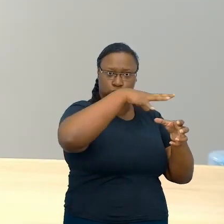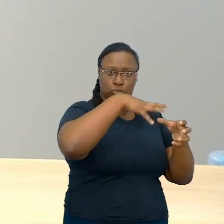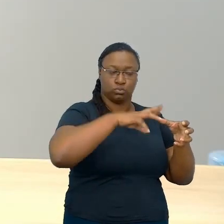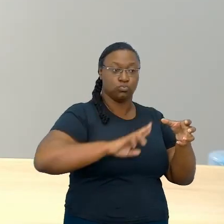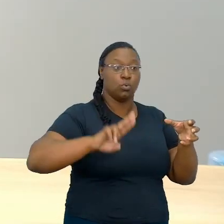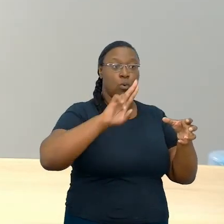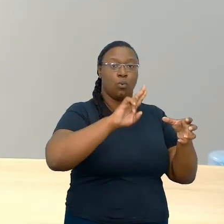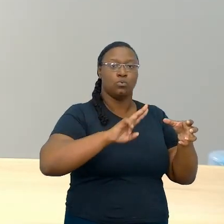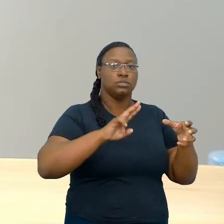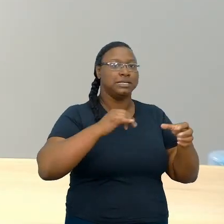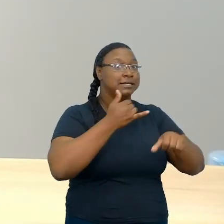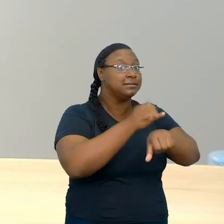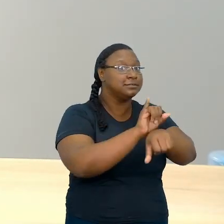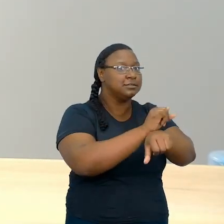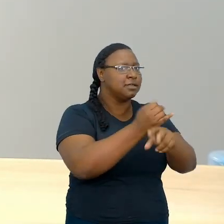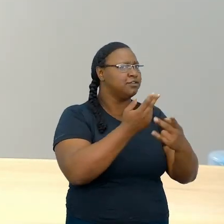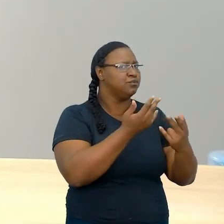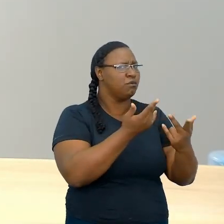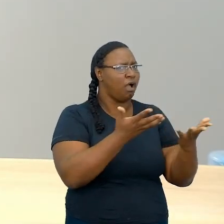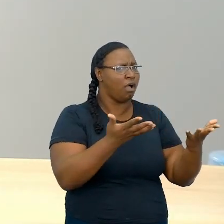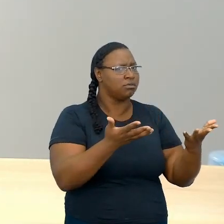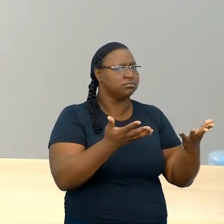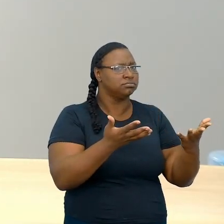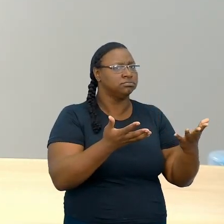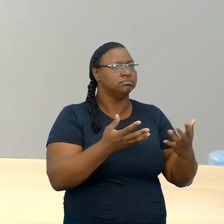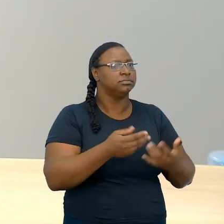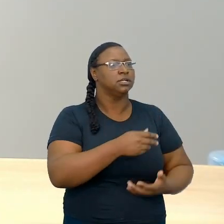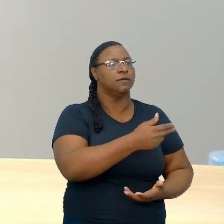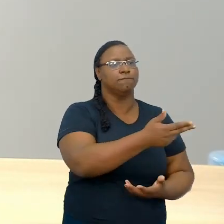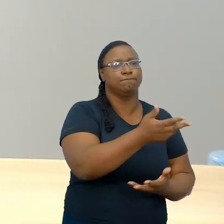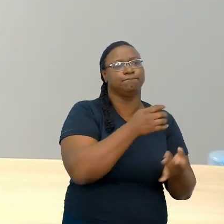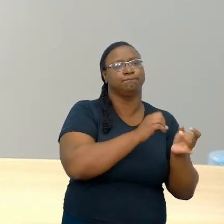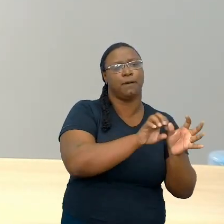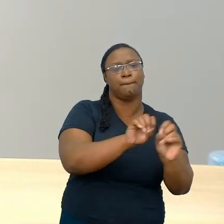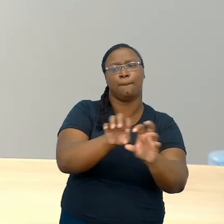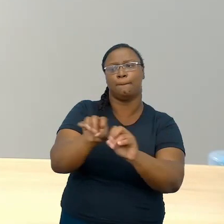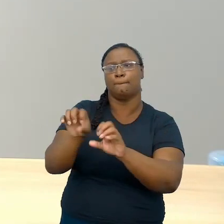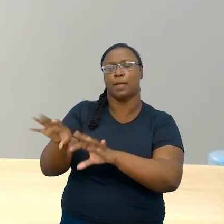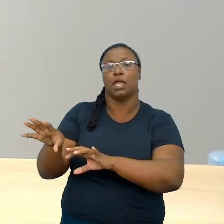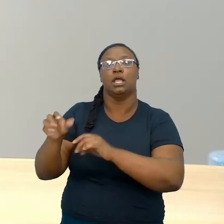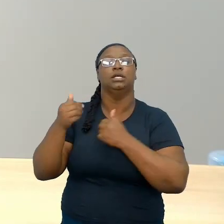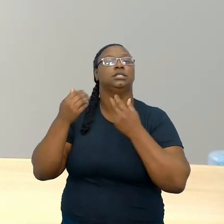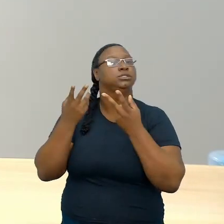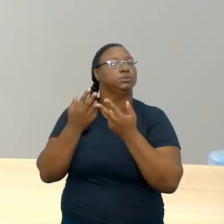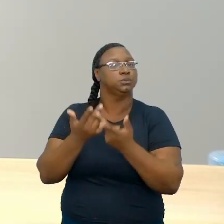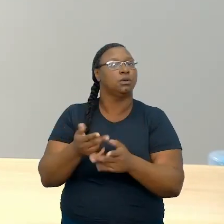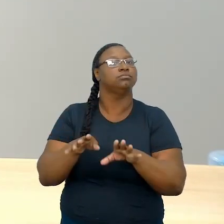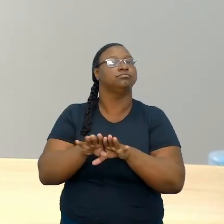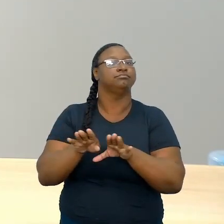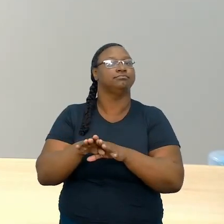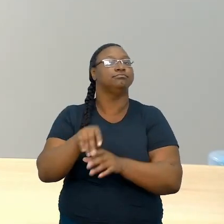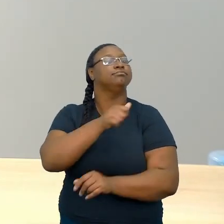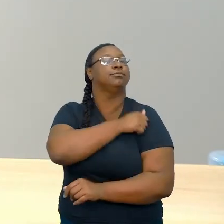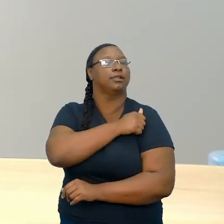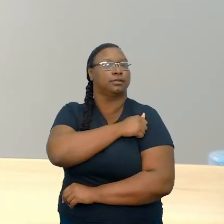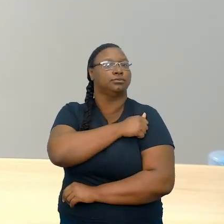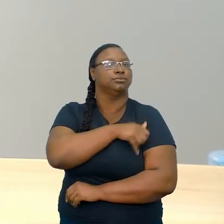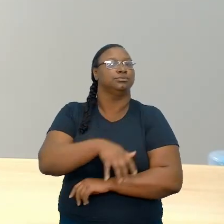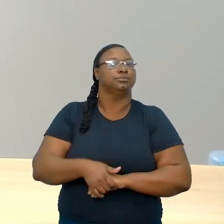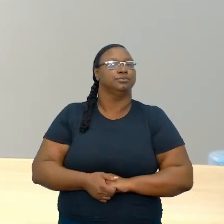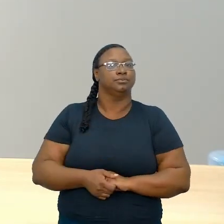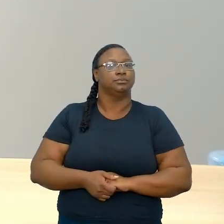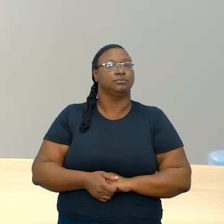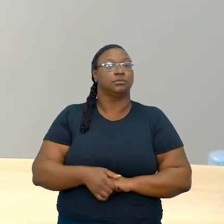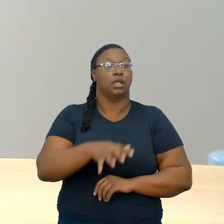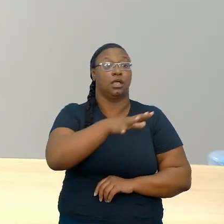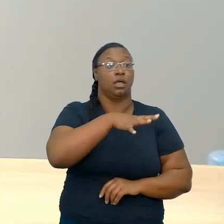estratégia para que a metodologia seja utilizada. Por que a gente diz isso? Para que todos